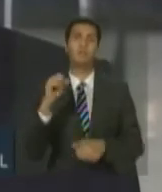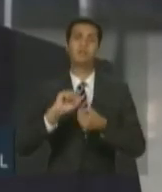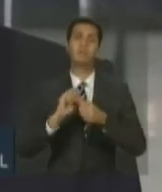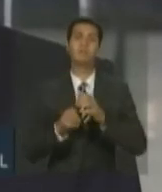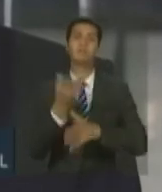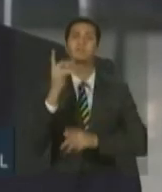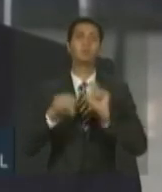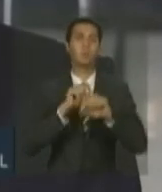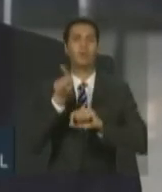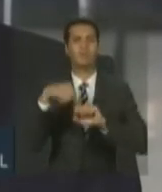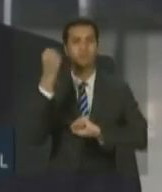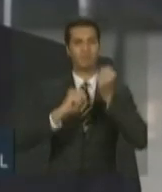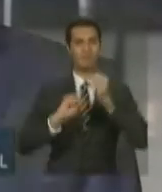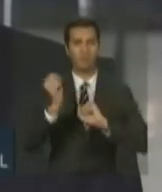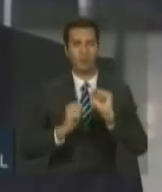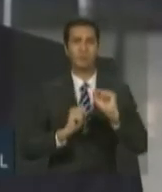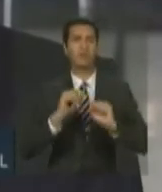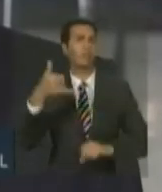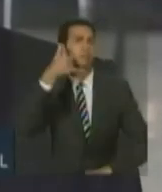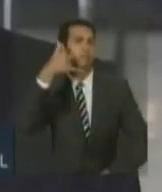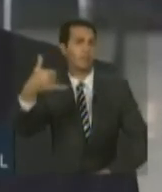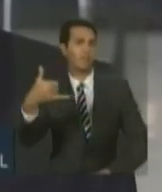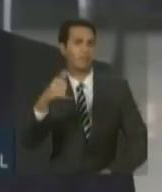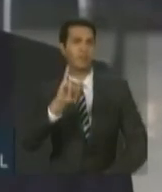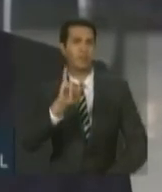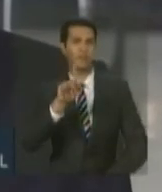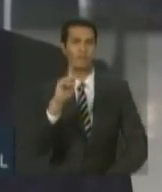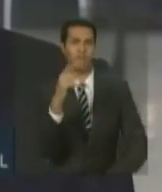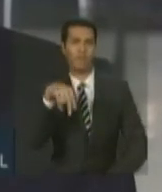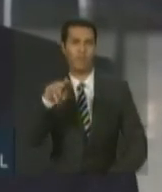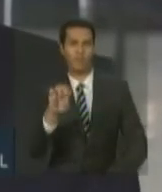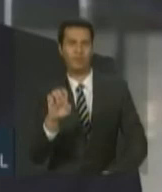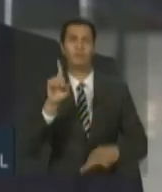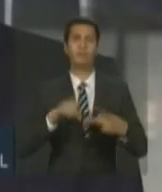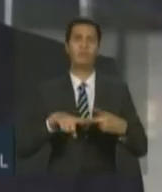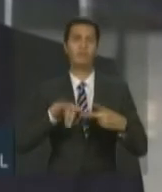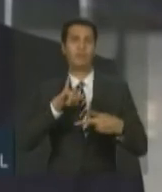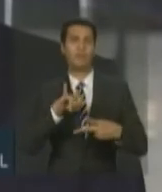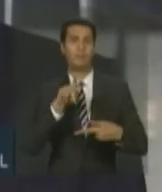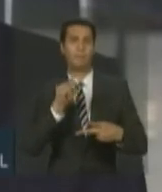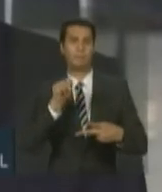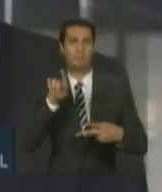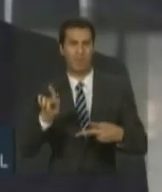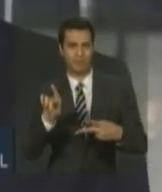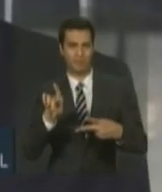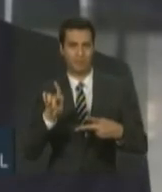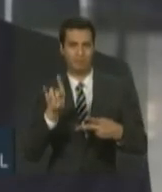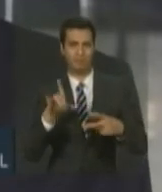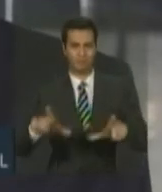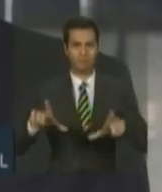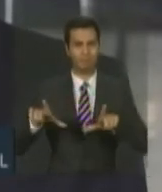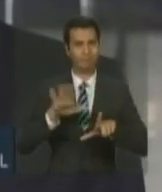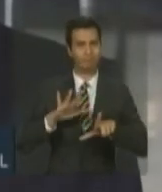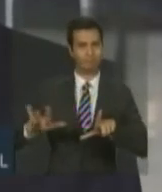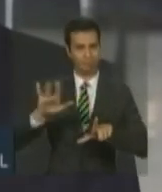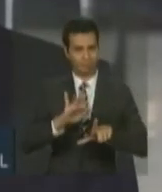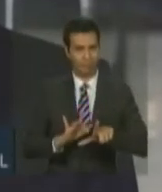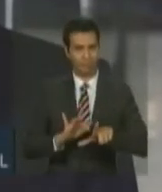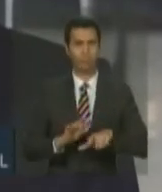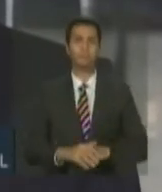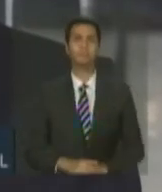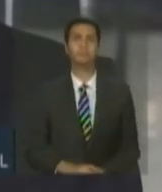o iPad. O que nós estamos discutindo é uma outra questão, não é